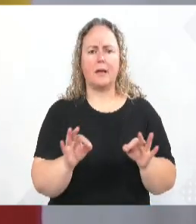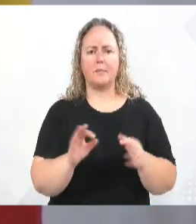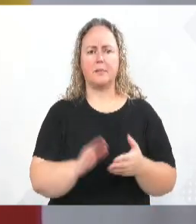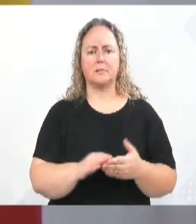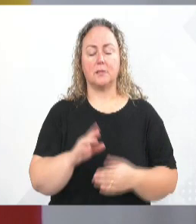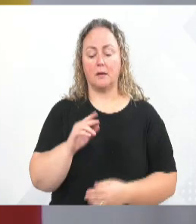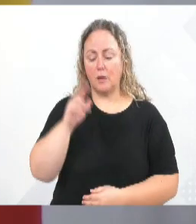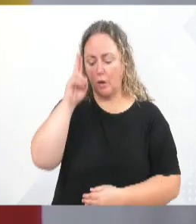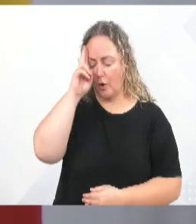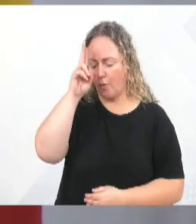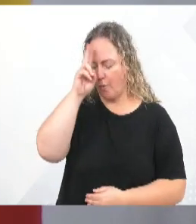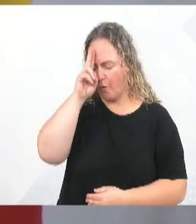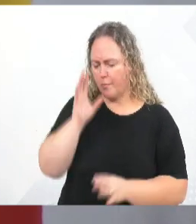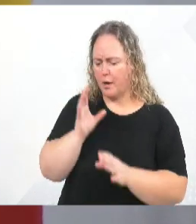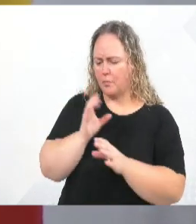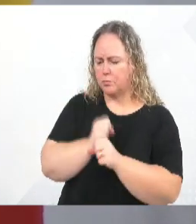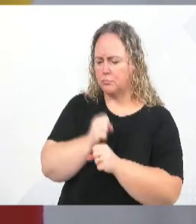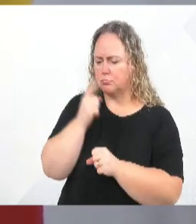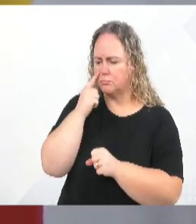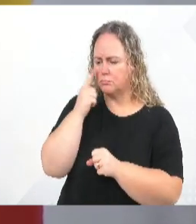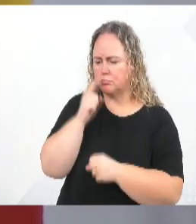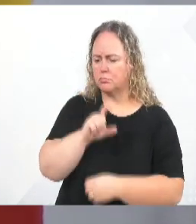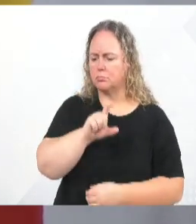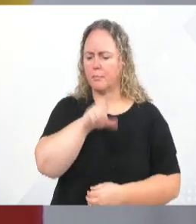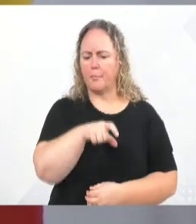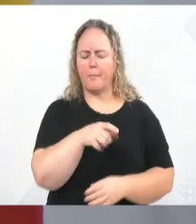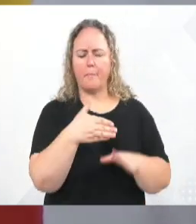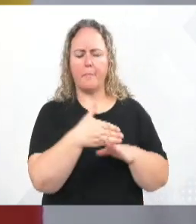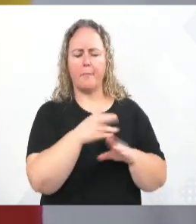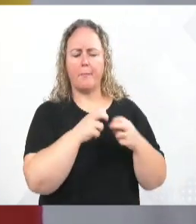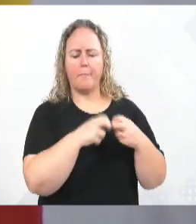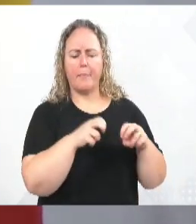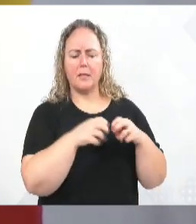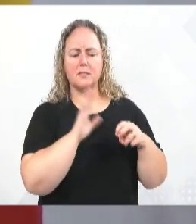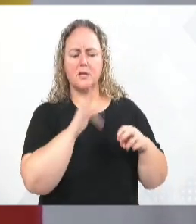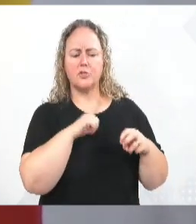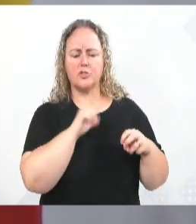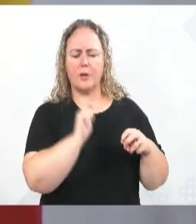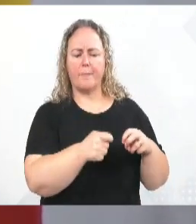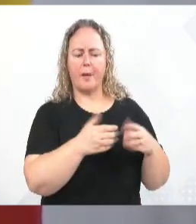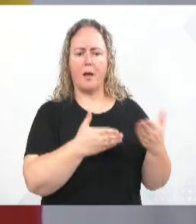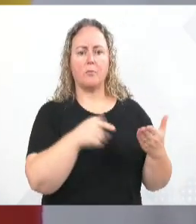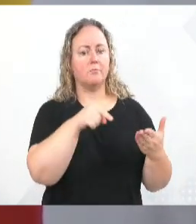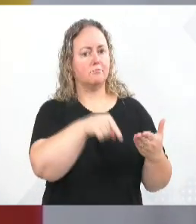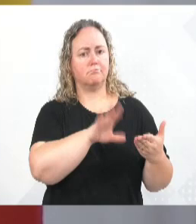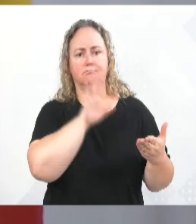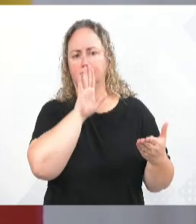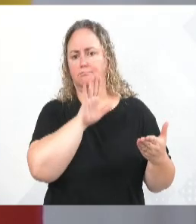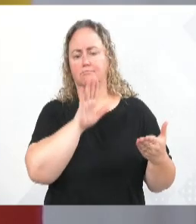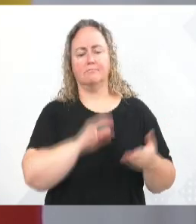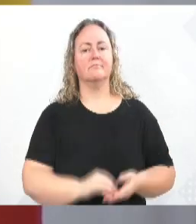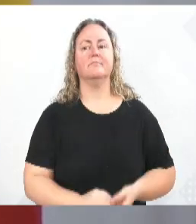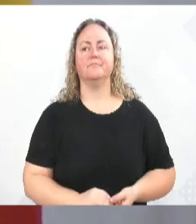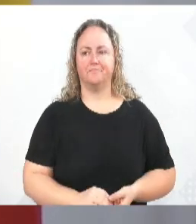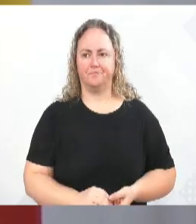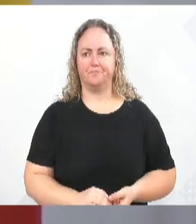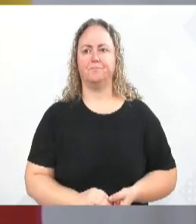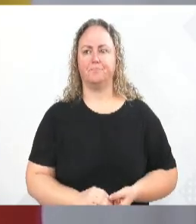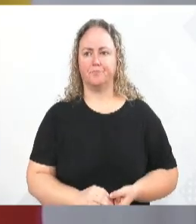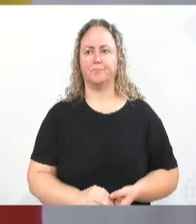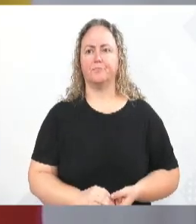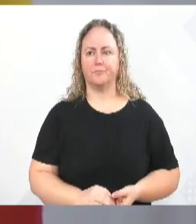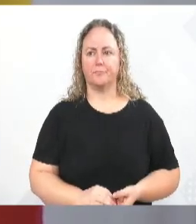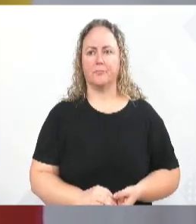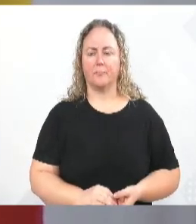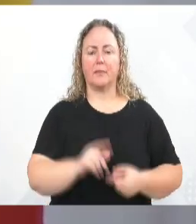chamo um aplicativo para ir para casa, ou eu uso o meu transporte público que já está pago através de um bilhete livre, de livre acesso